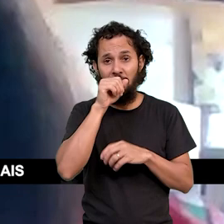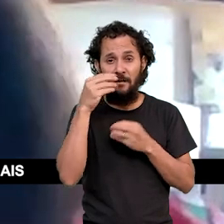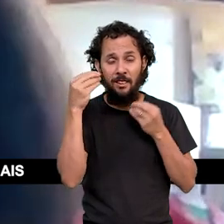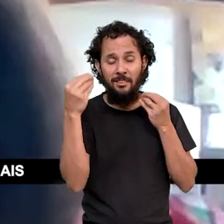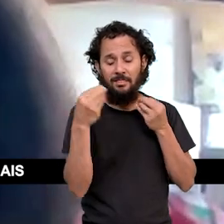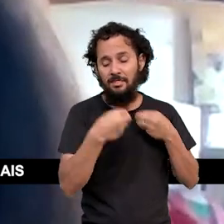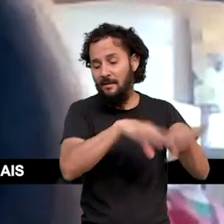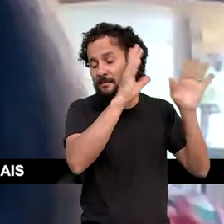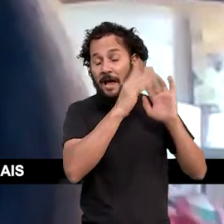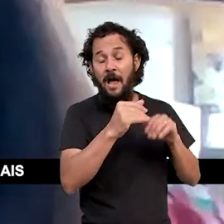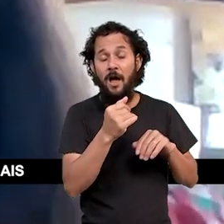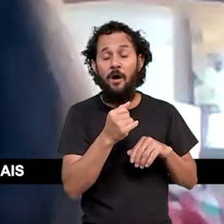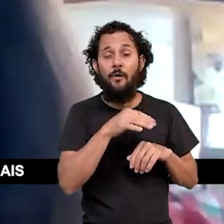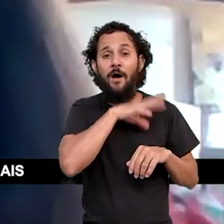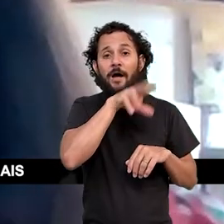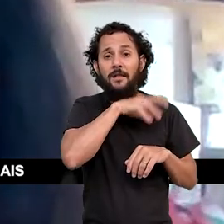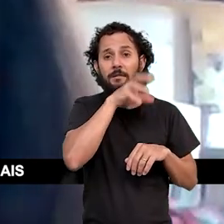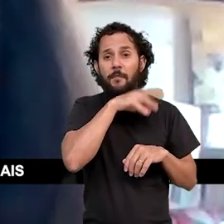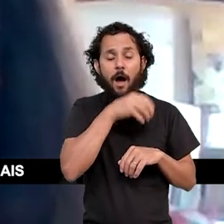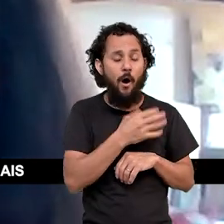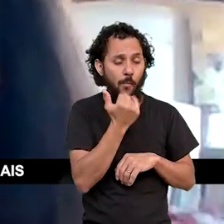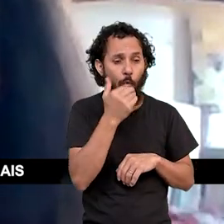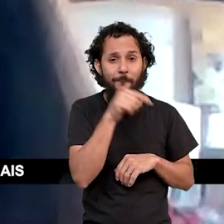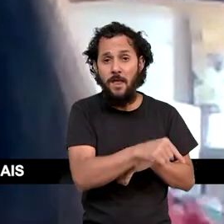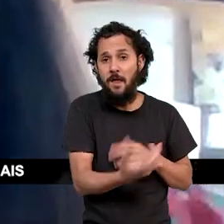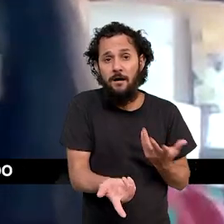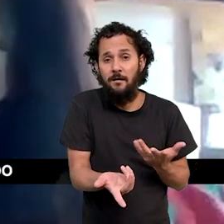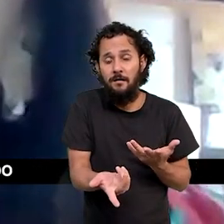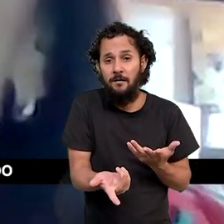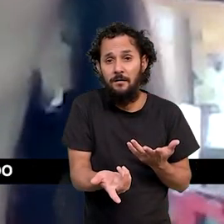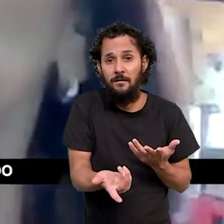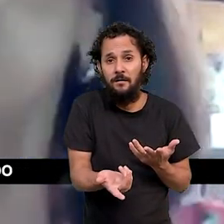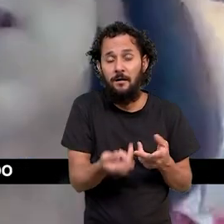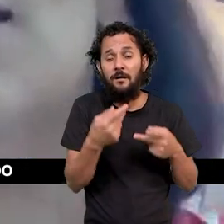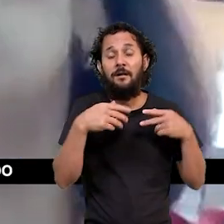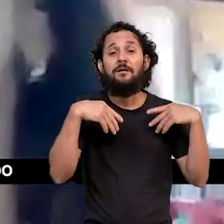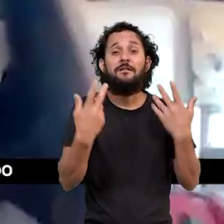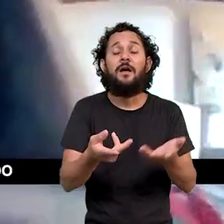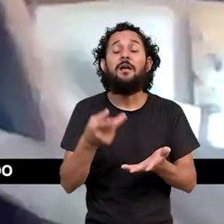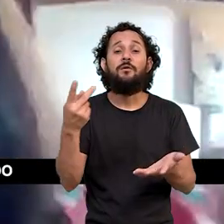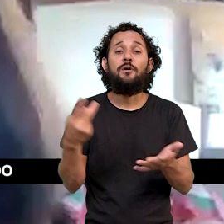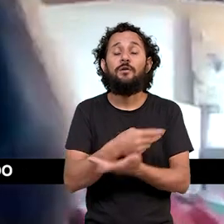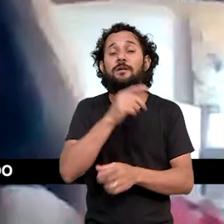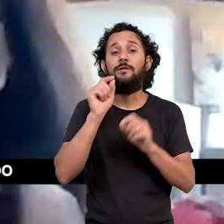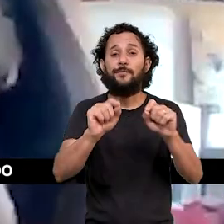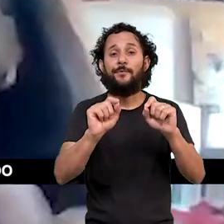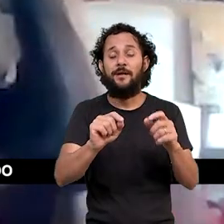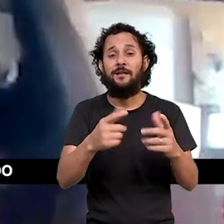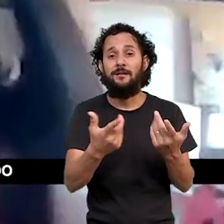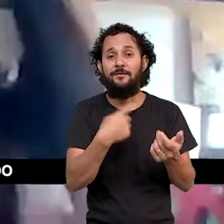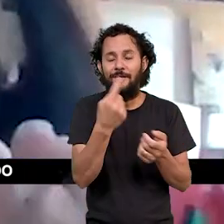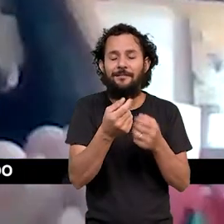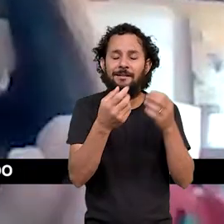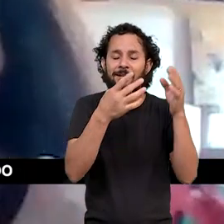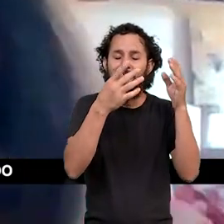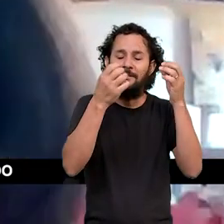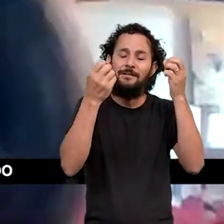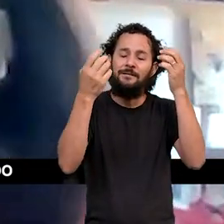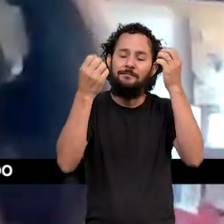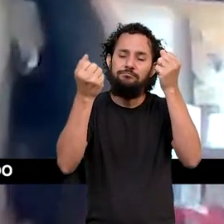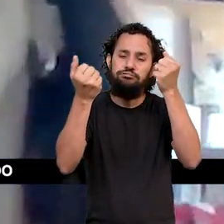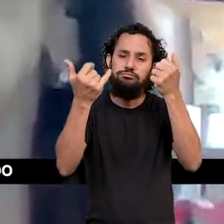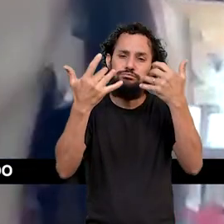consumidas pelos animais, né, devoradas pelos animais, e nesse contexto que nós já vamos aí